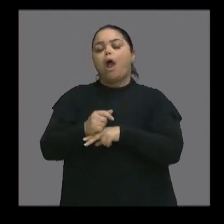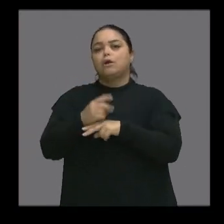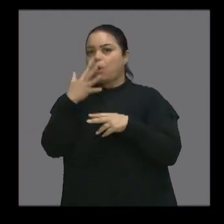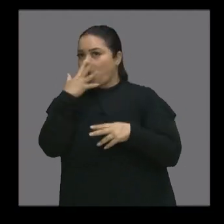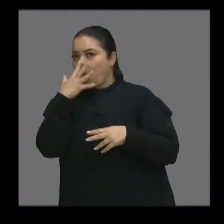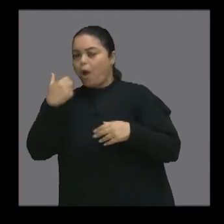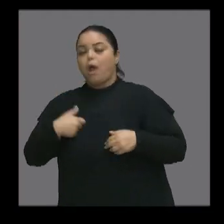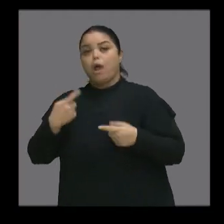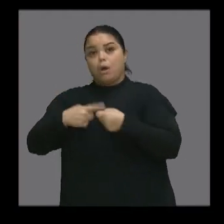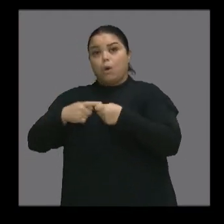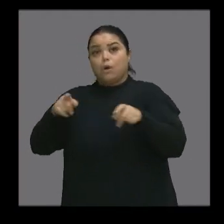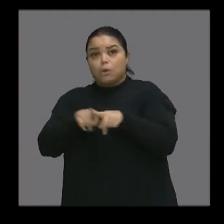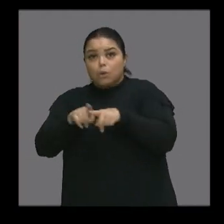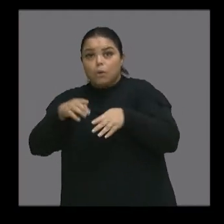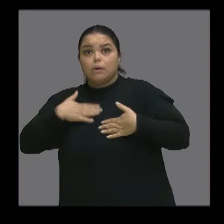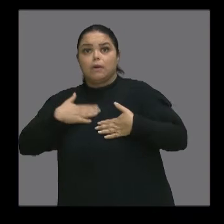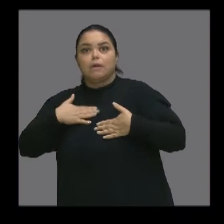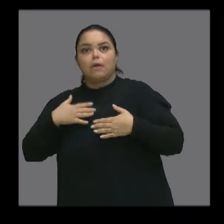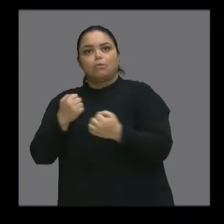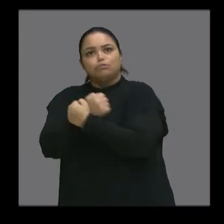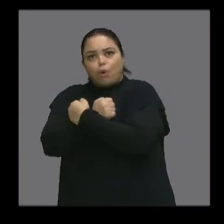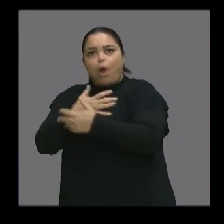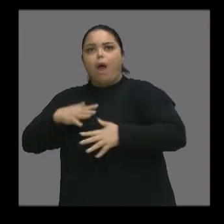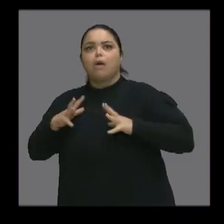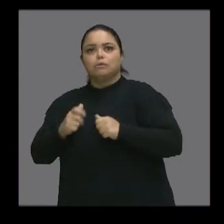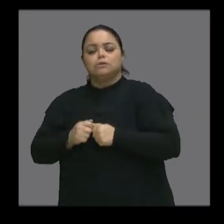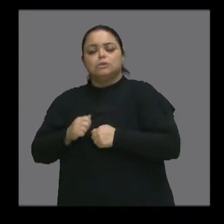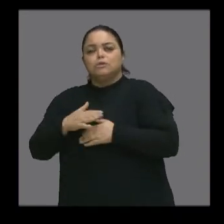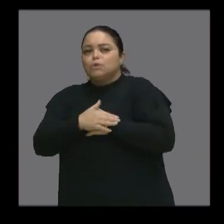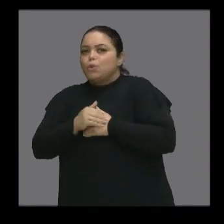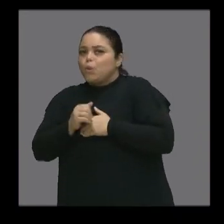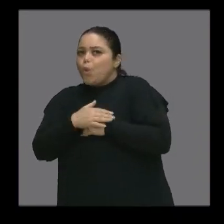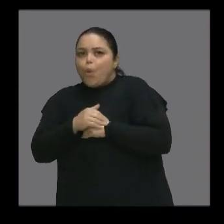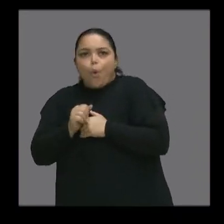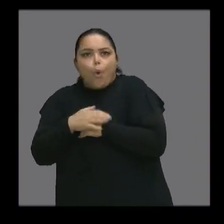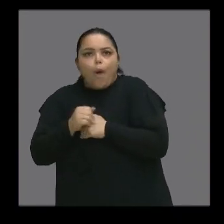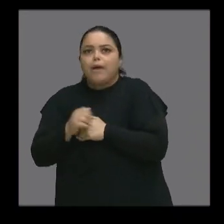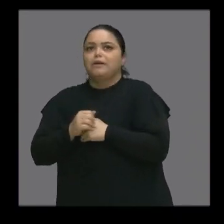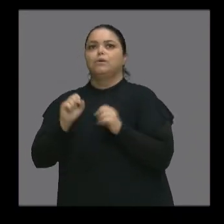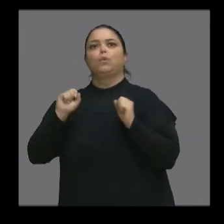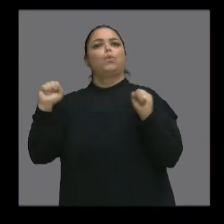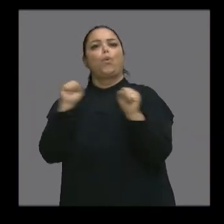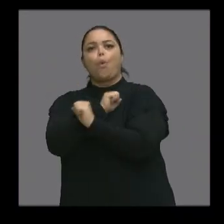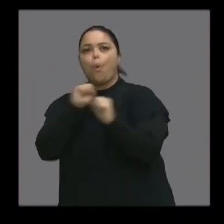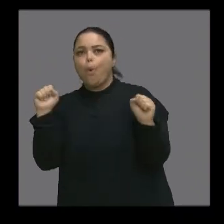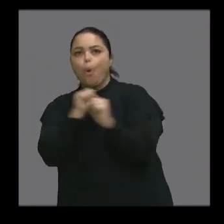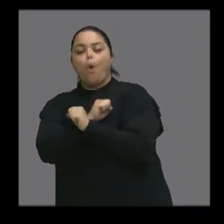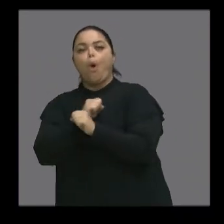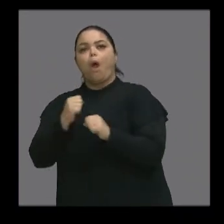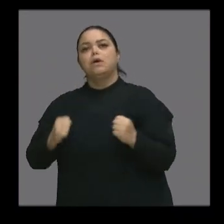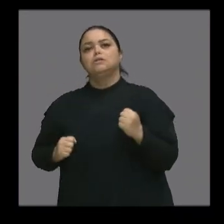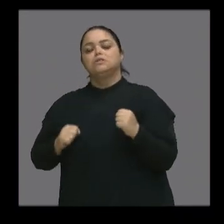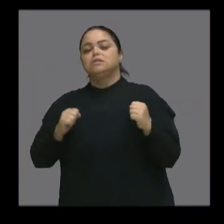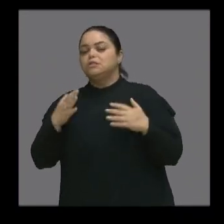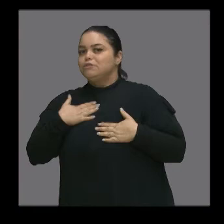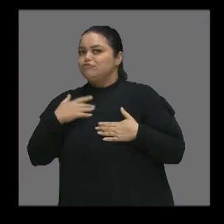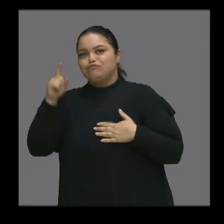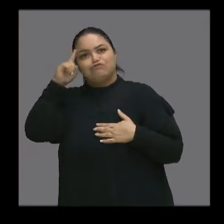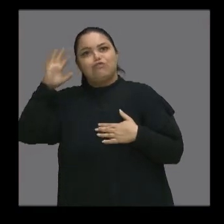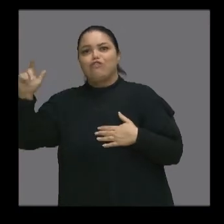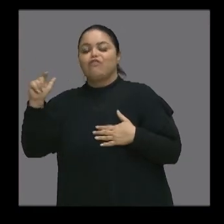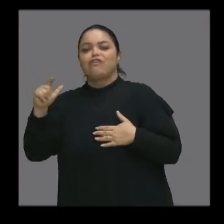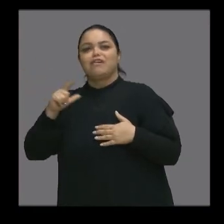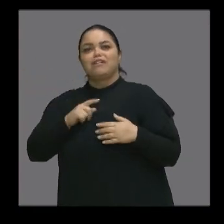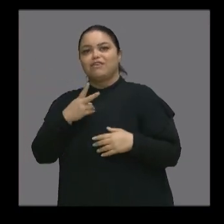cidade minha, uma cidade que eu abracei com todo o meu afeto, uma cidade em que eu construí minha família,